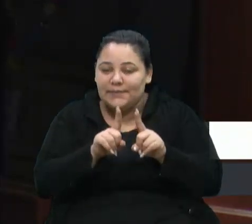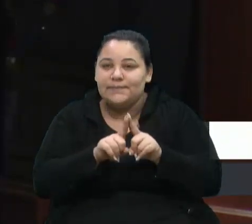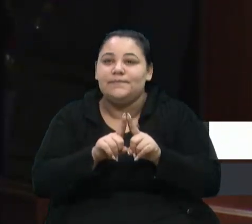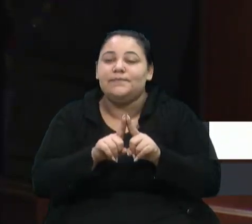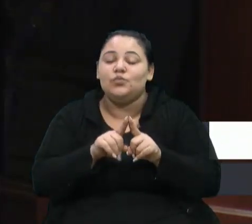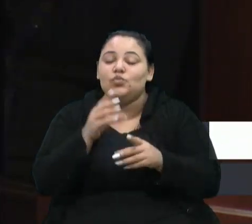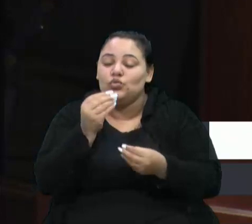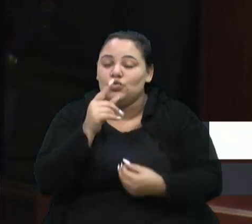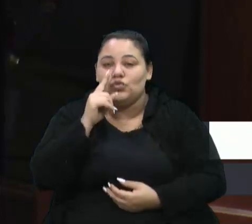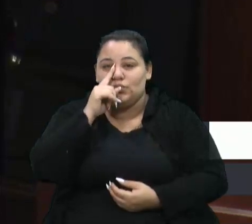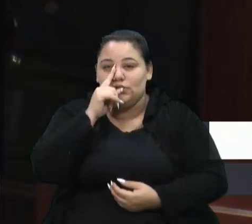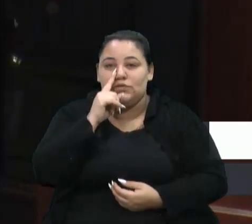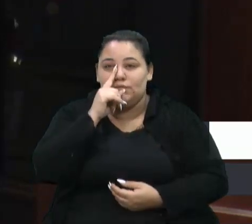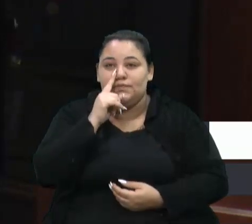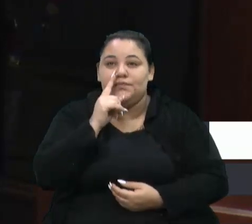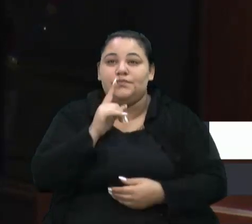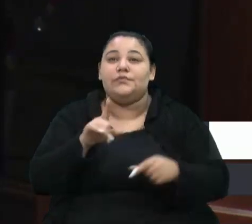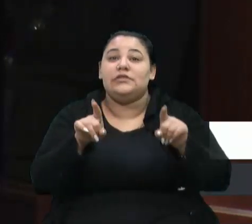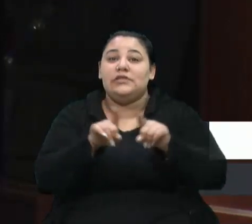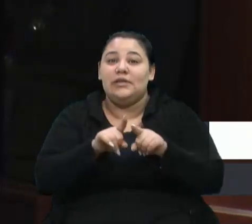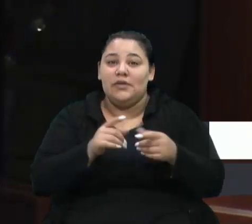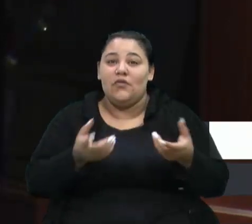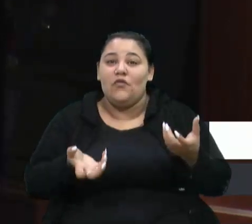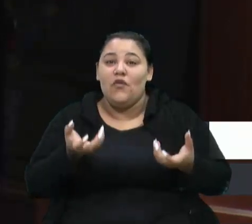Também o fogão a gás.